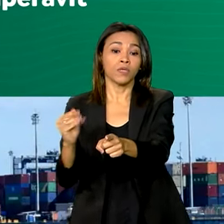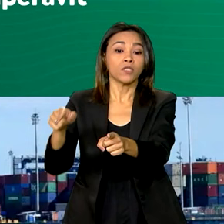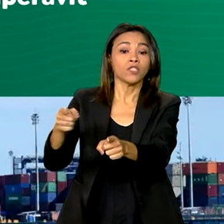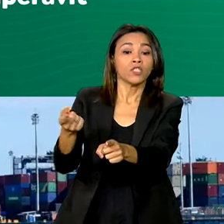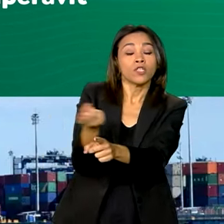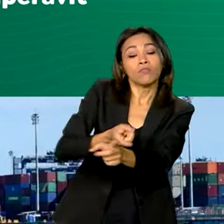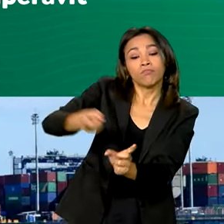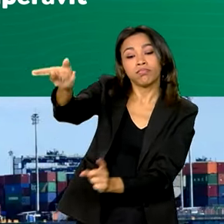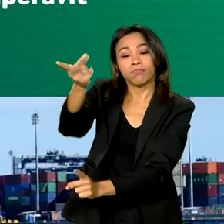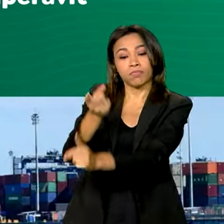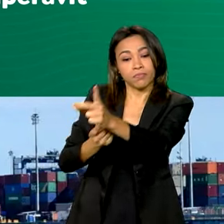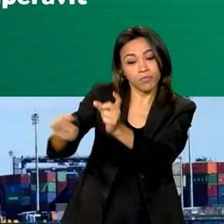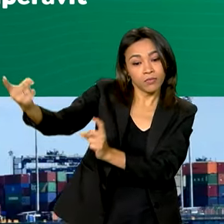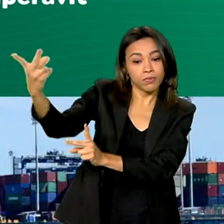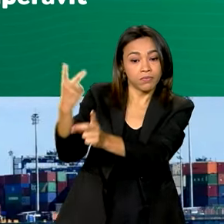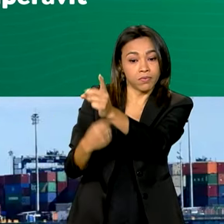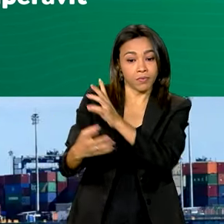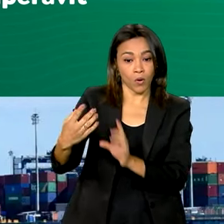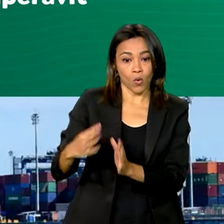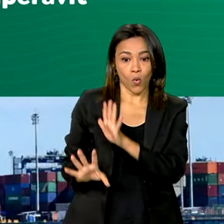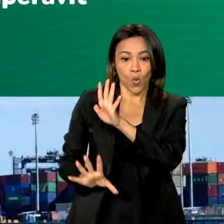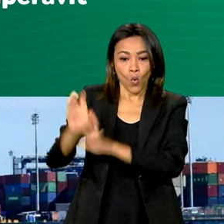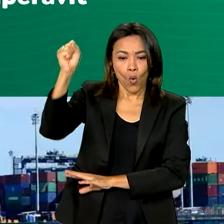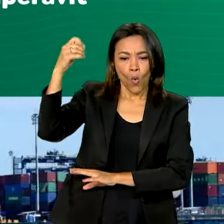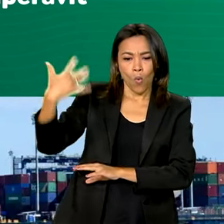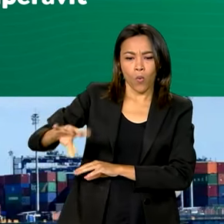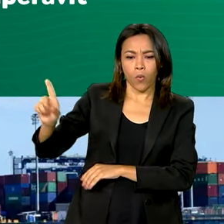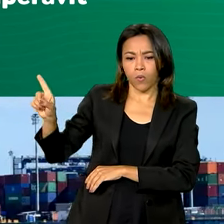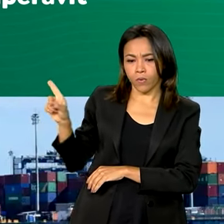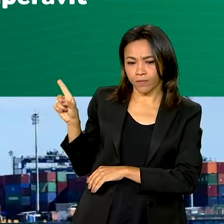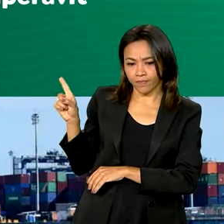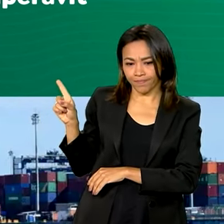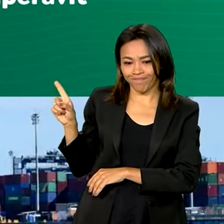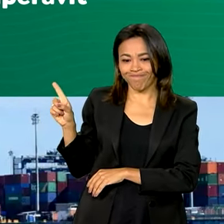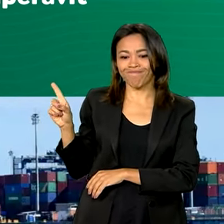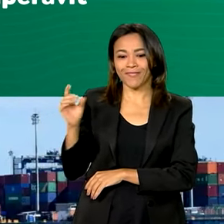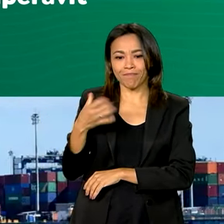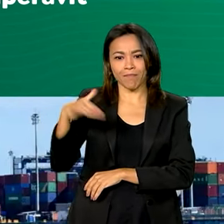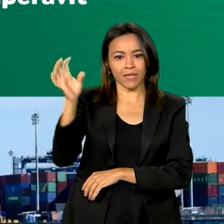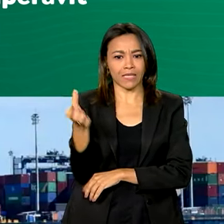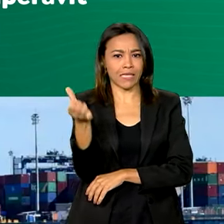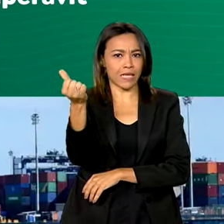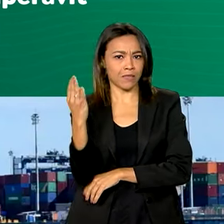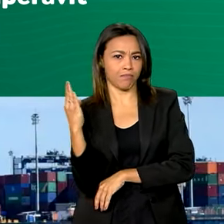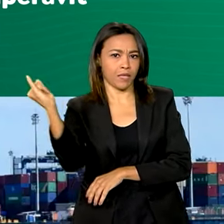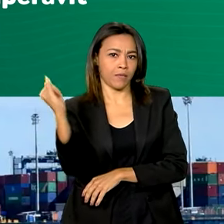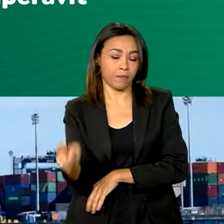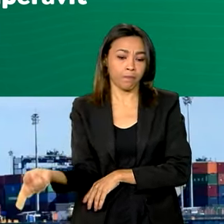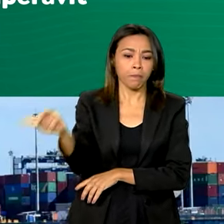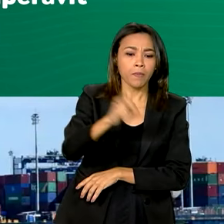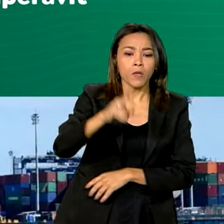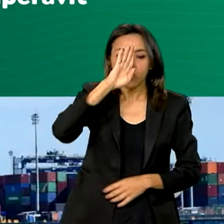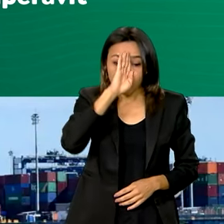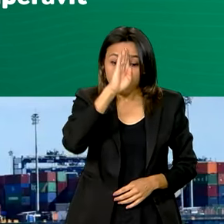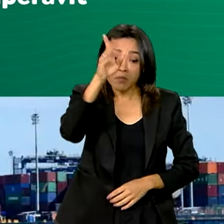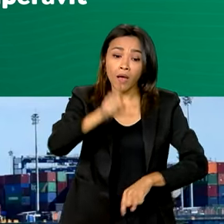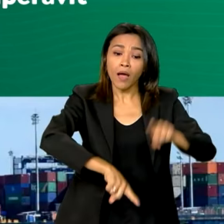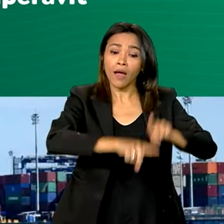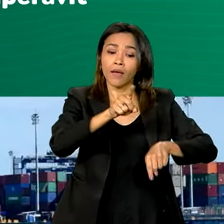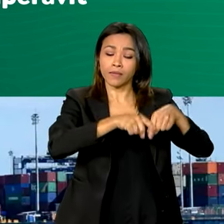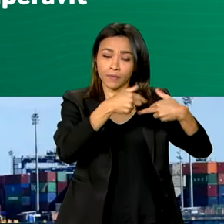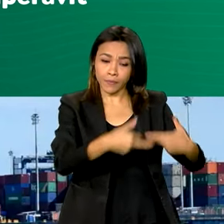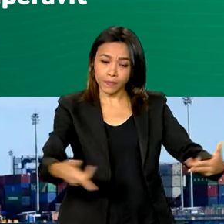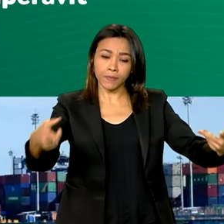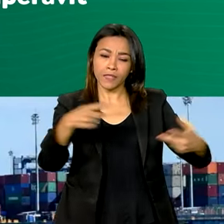com superávit de 6 bilhões e 500 milhões de dólares. Entre os principais produtos brasileiros estão